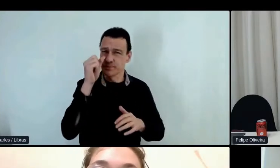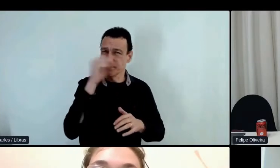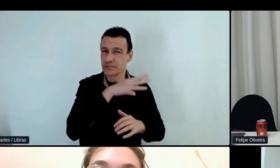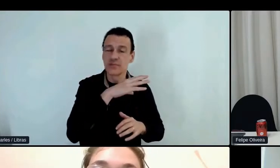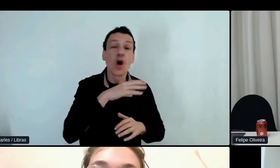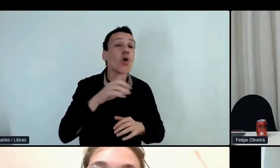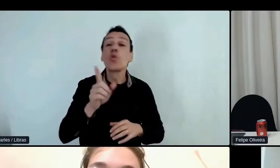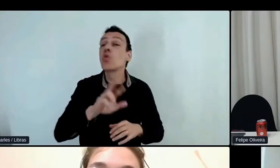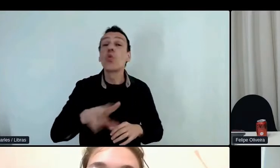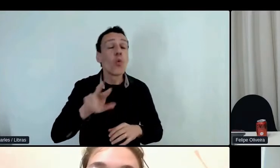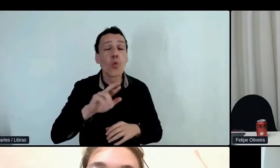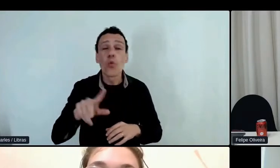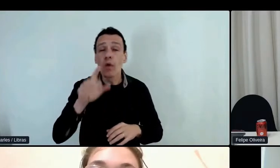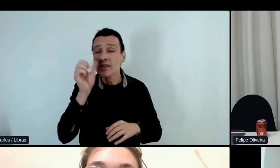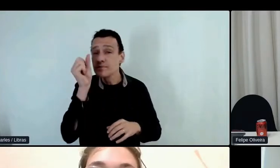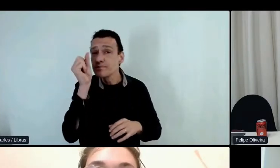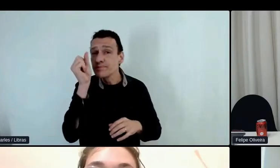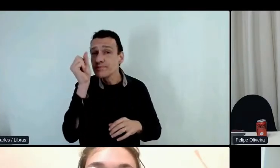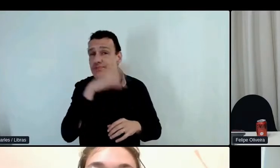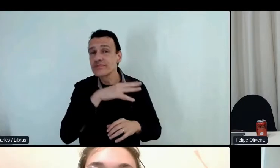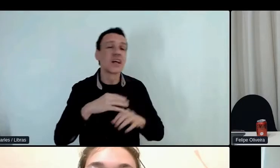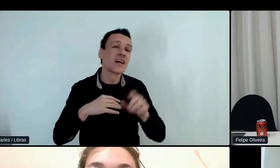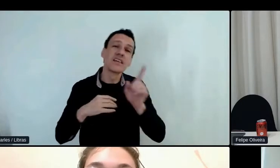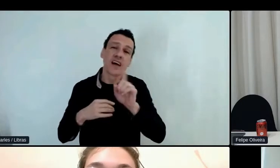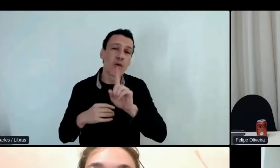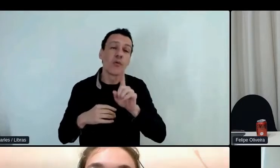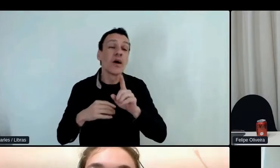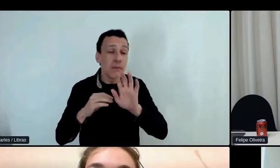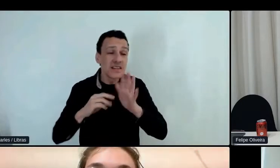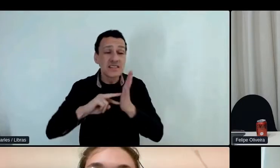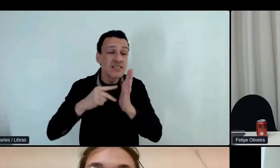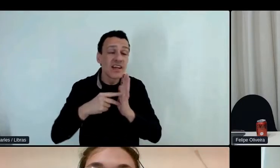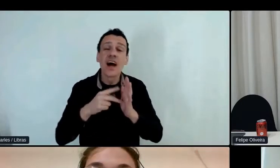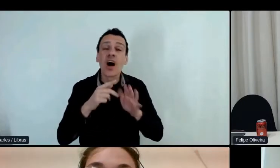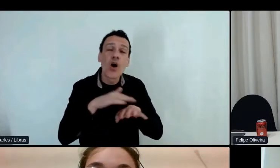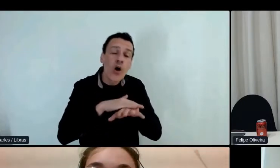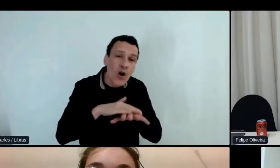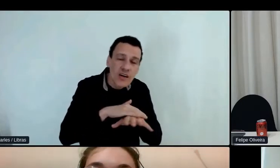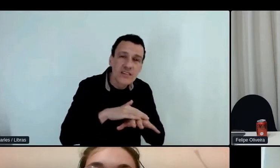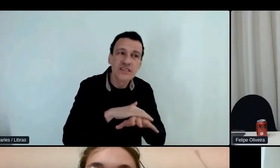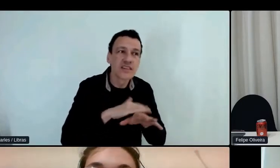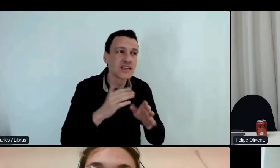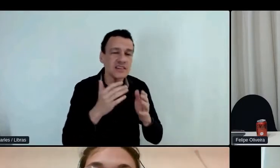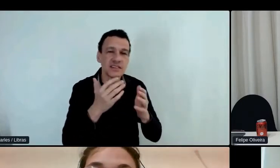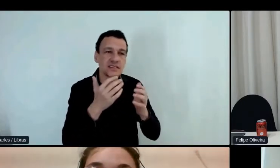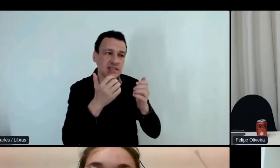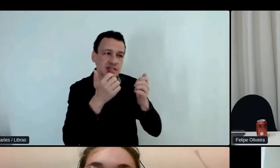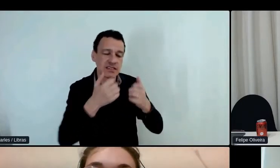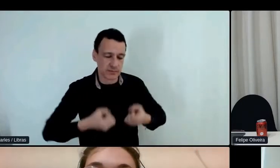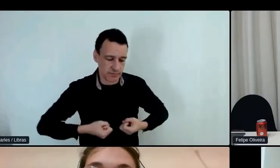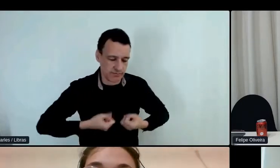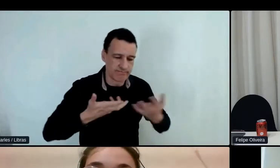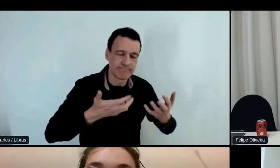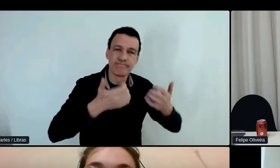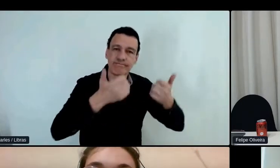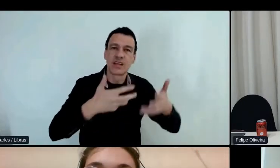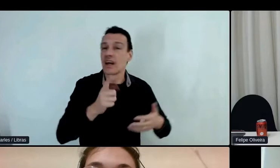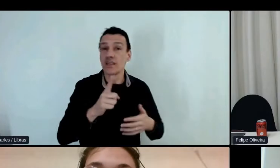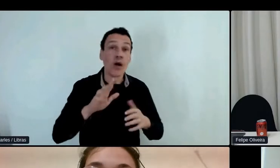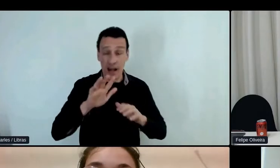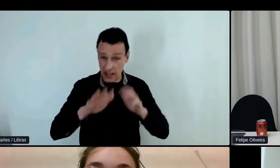Fazem parte do espectro autista. E aquele colocar, assim, agressivo,